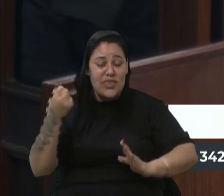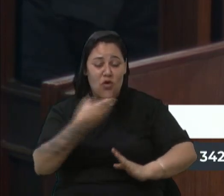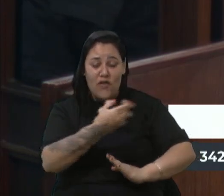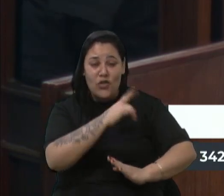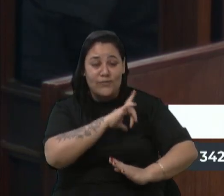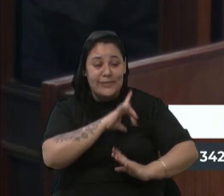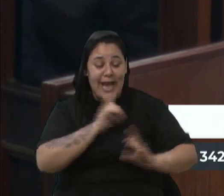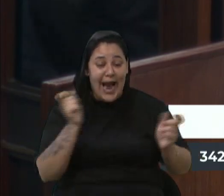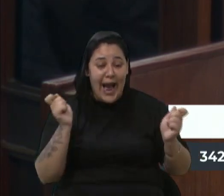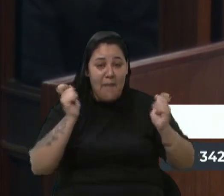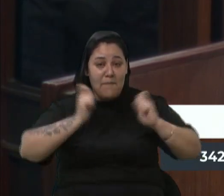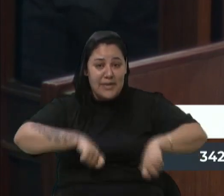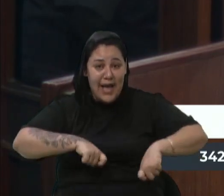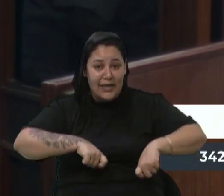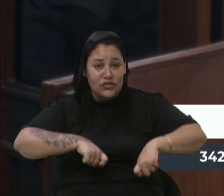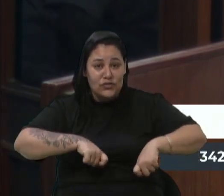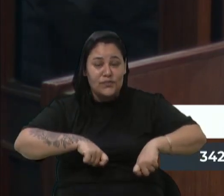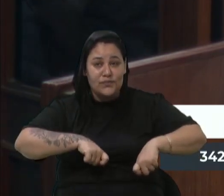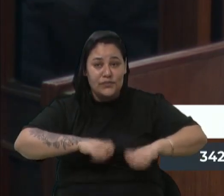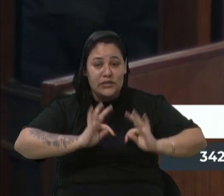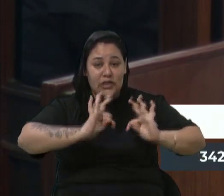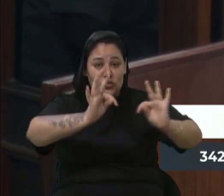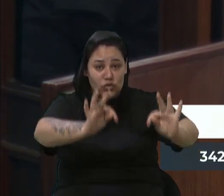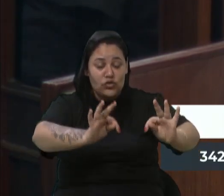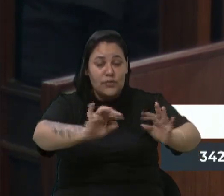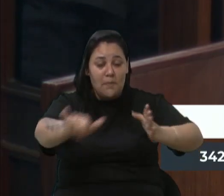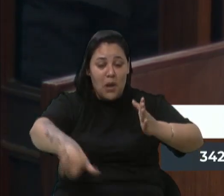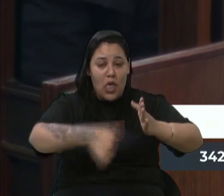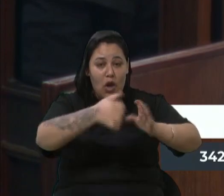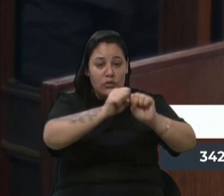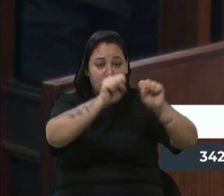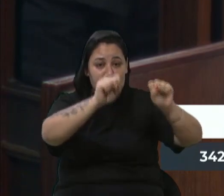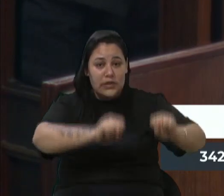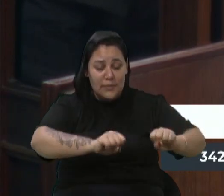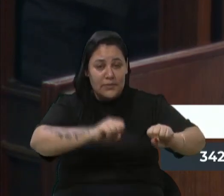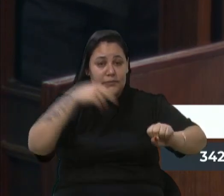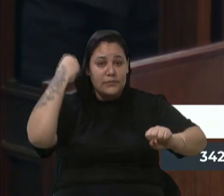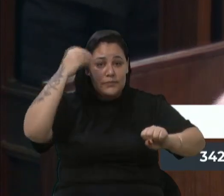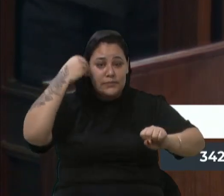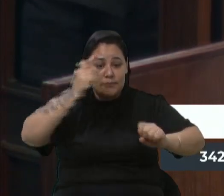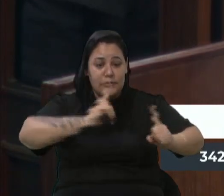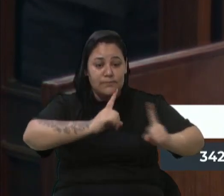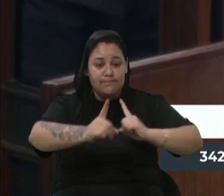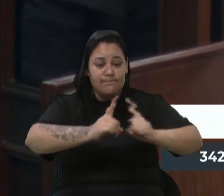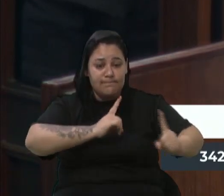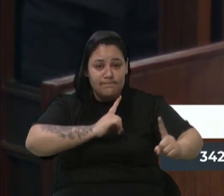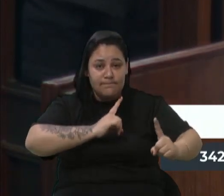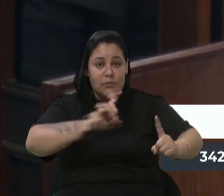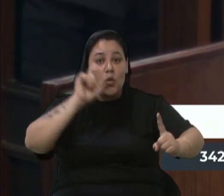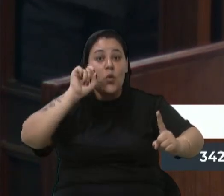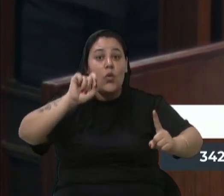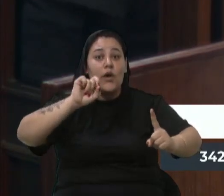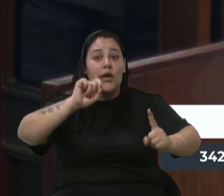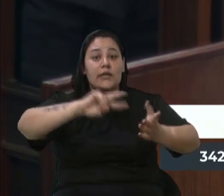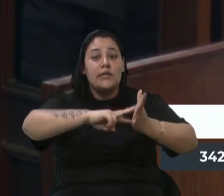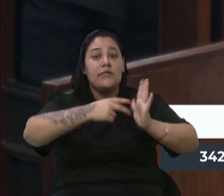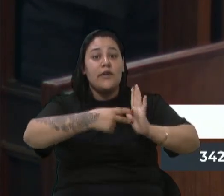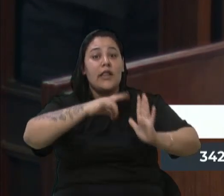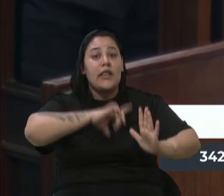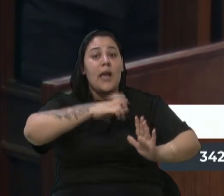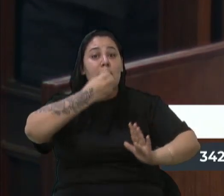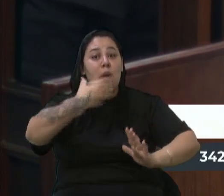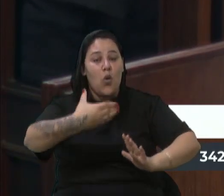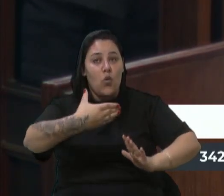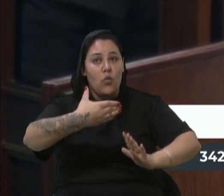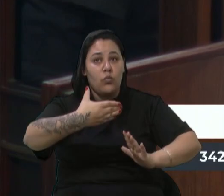capacidade de aprimorar significativamente a experiência de direção nas rodovias. O que nós temos de bom? O fluxo